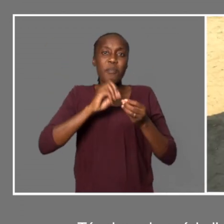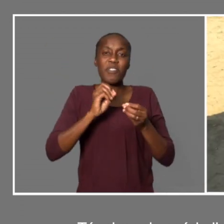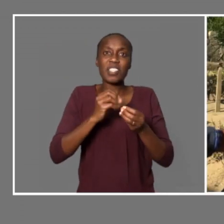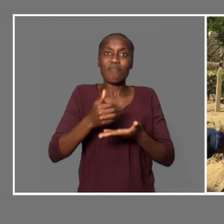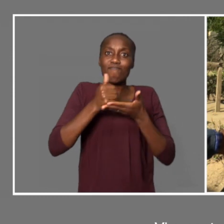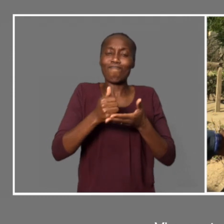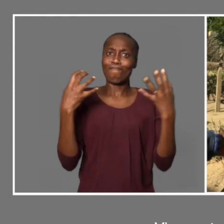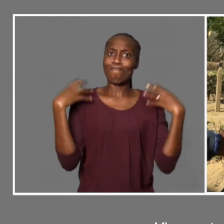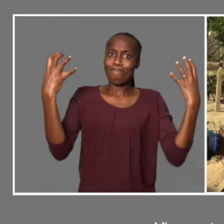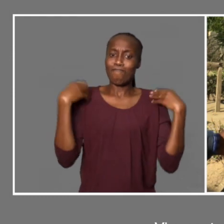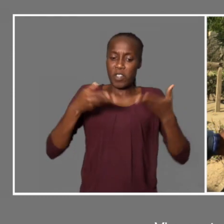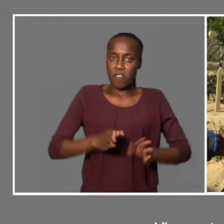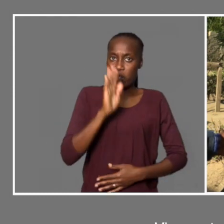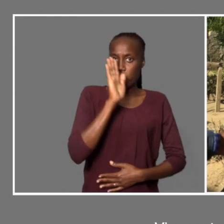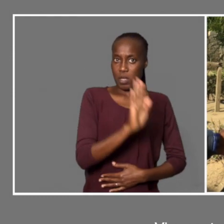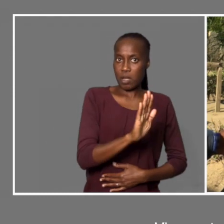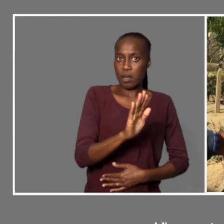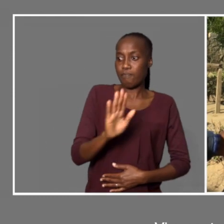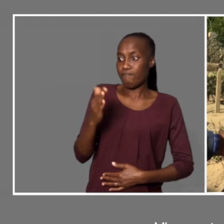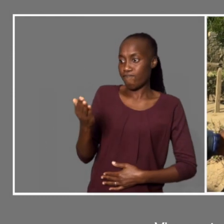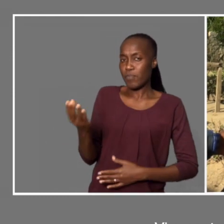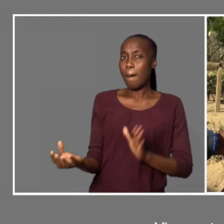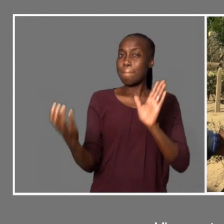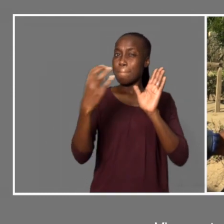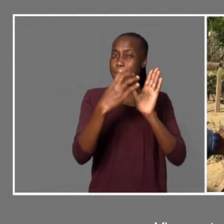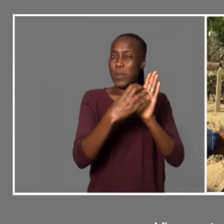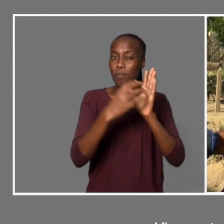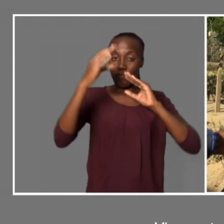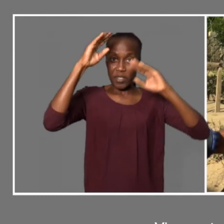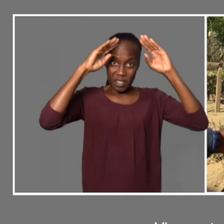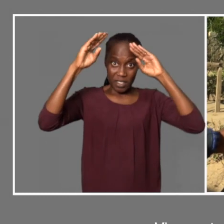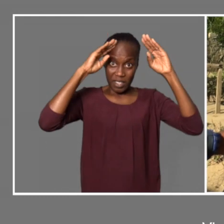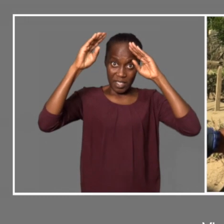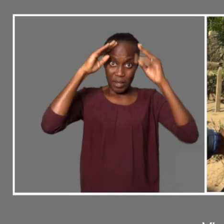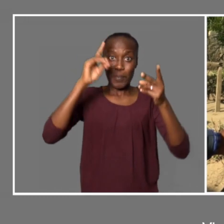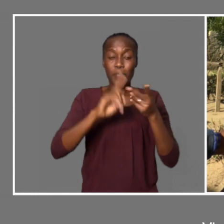seu filho. Vi o post no Facebook, na página da cooperativa Luana.